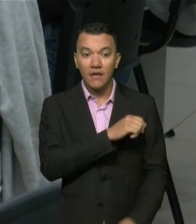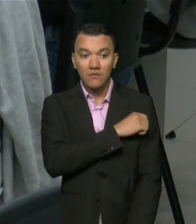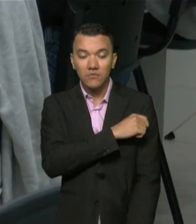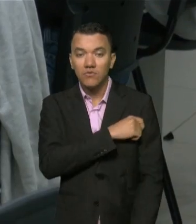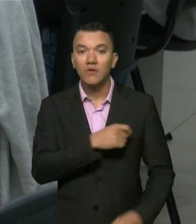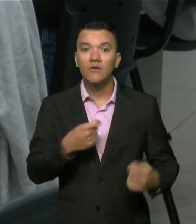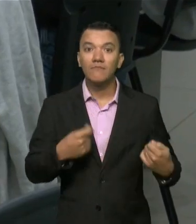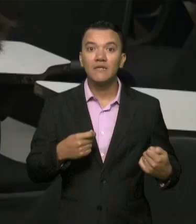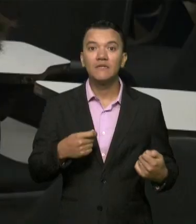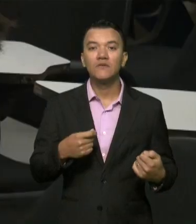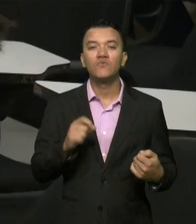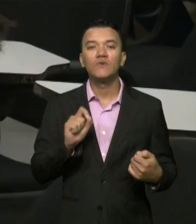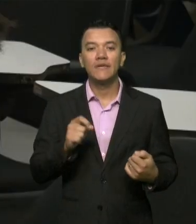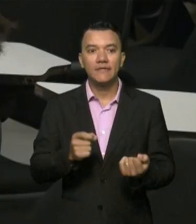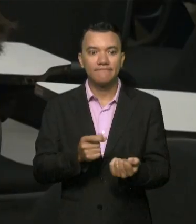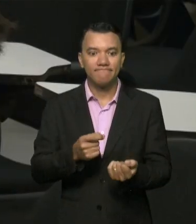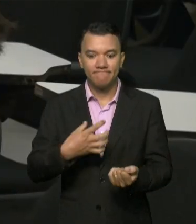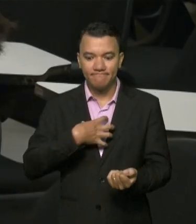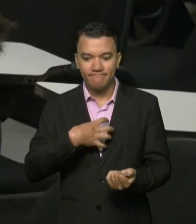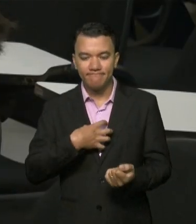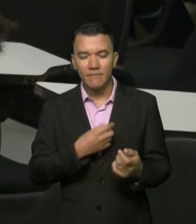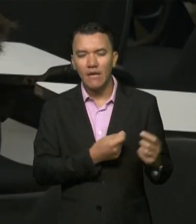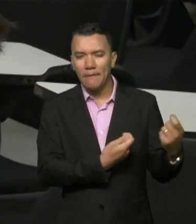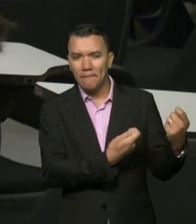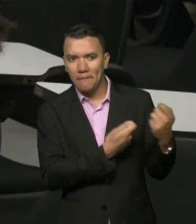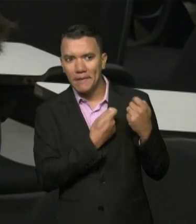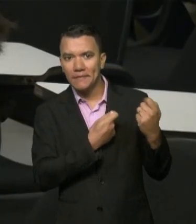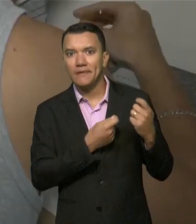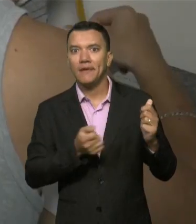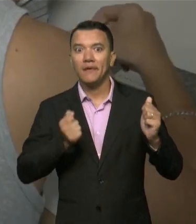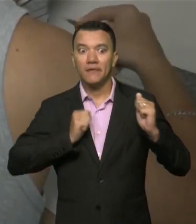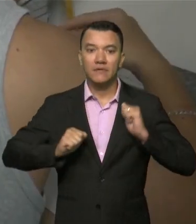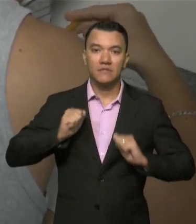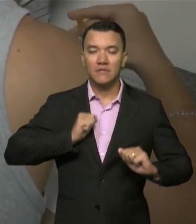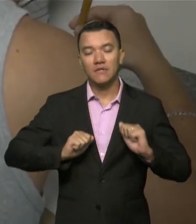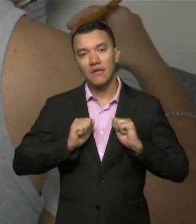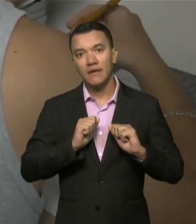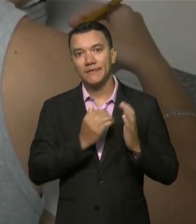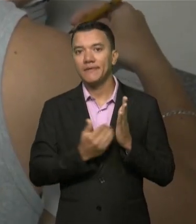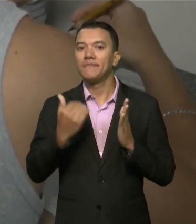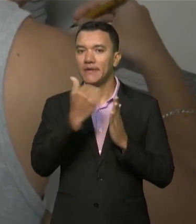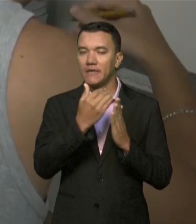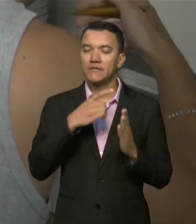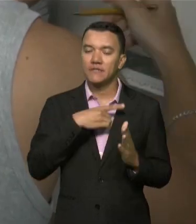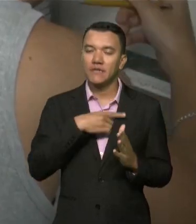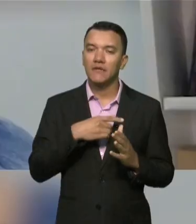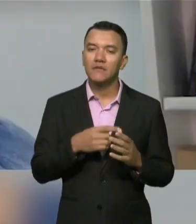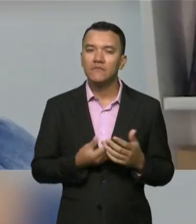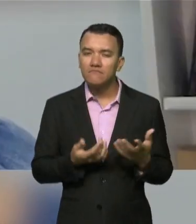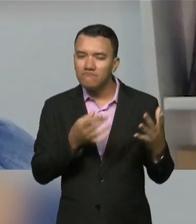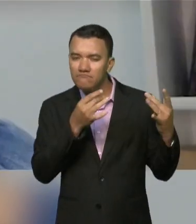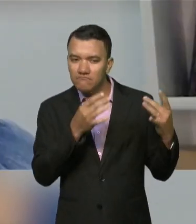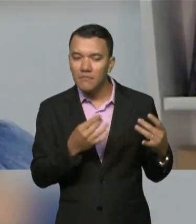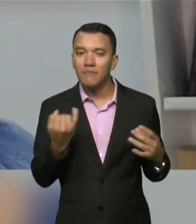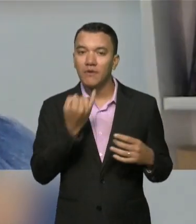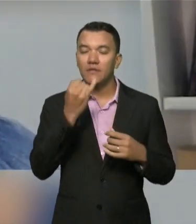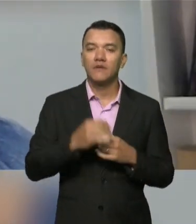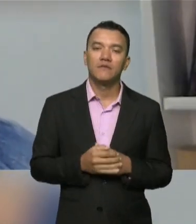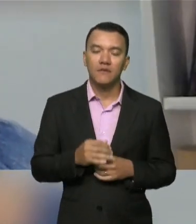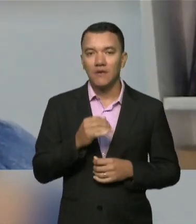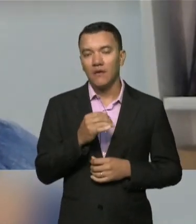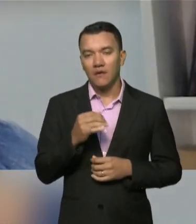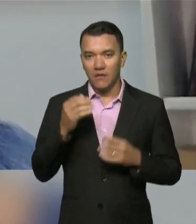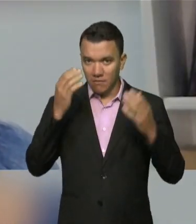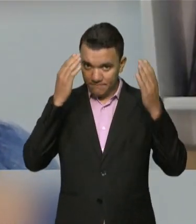desafios emocionais. Pressão e ansiedade se intensificam nesse momento onde cada detalhe importa. A psicóloga Aline